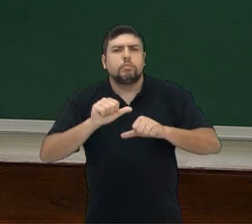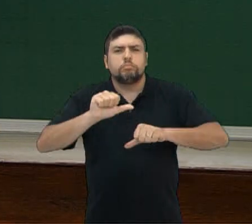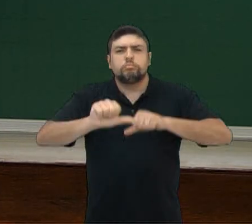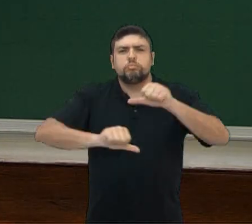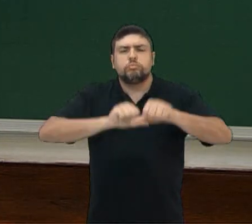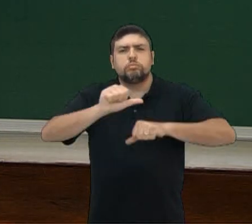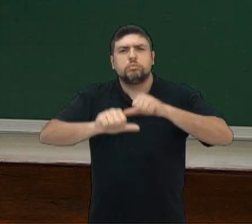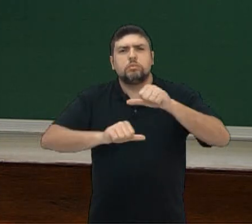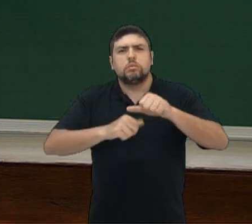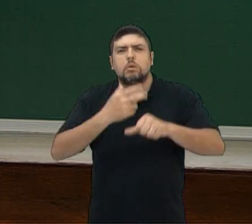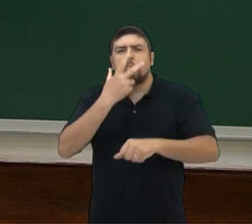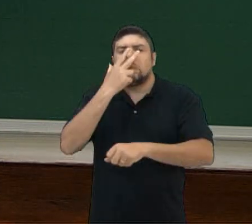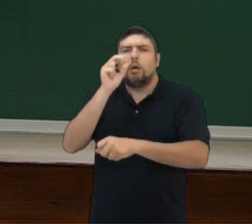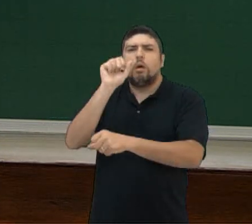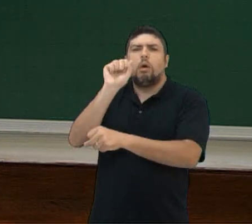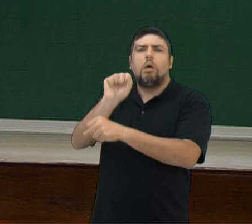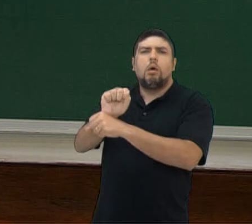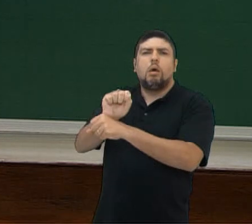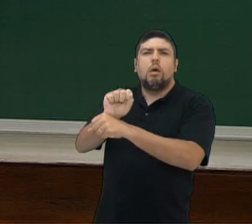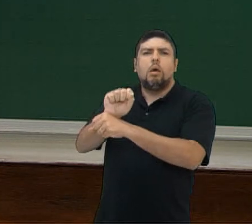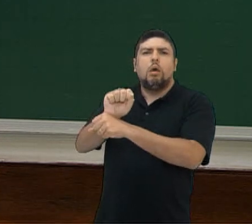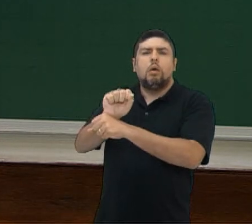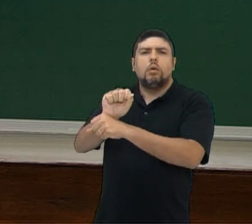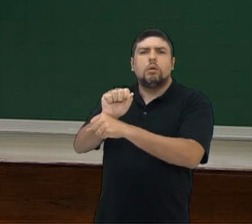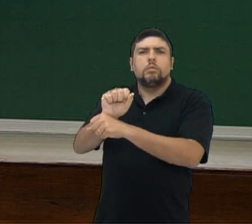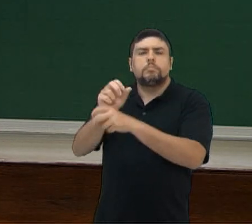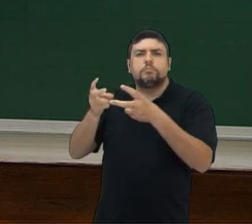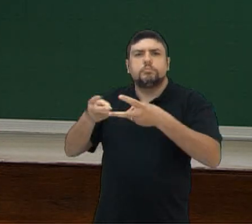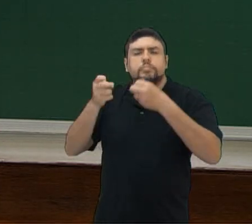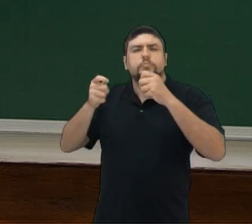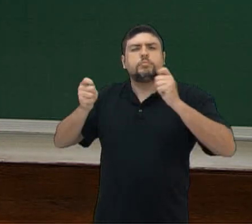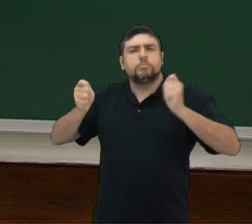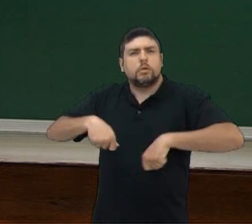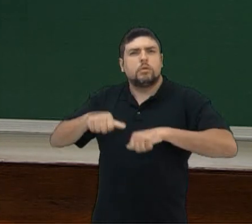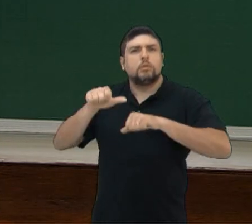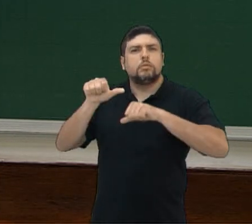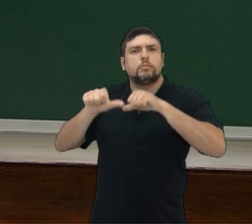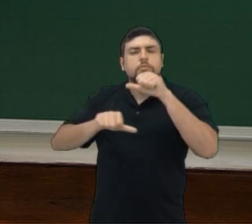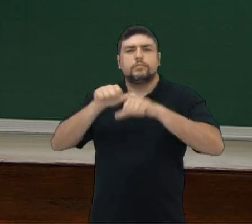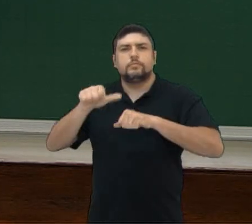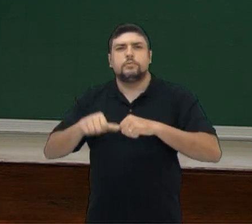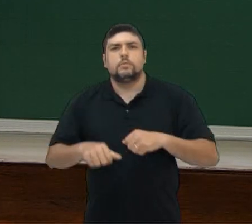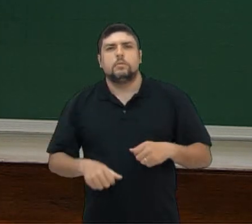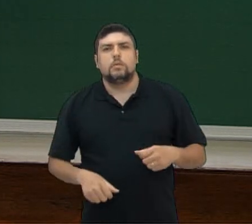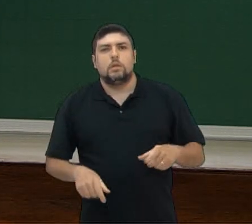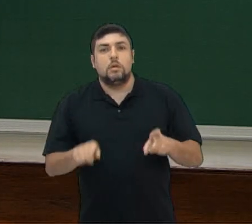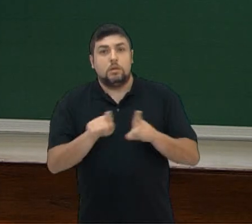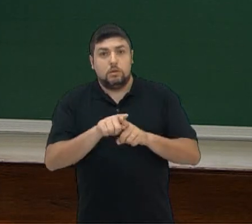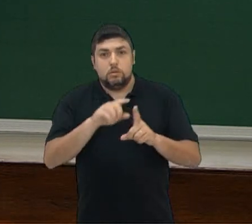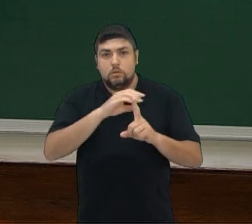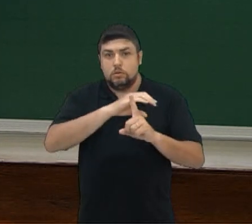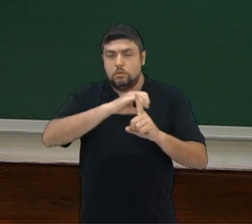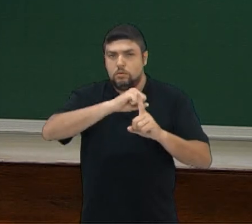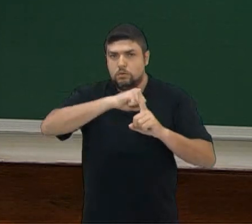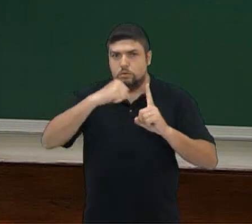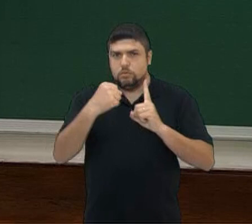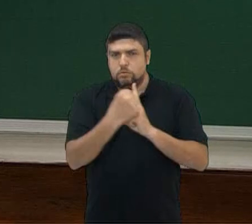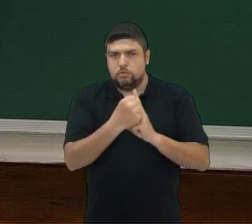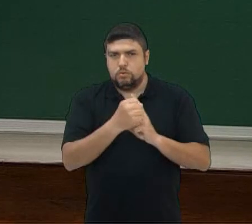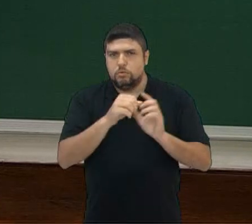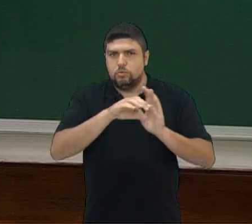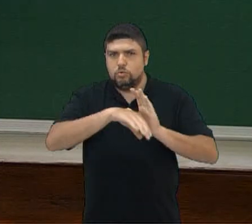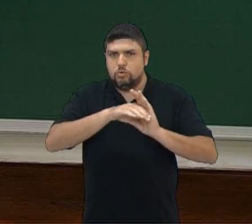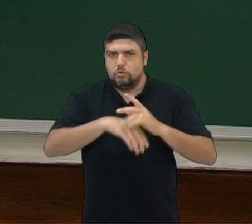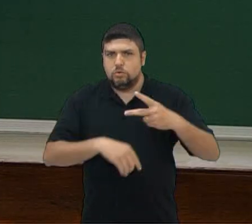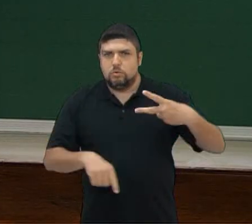pareciam estáticas, né? E aí vocês estudaram dois conceitos já da sociologia, que é sobre o processo